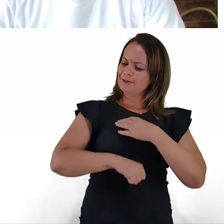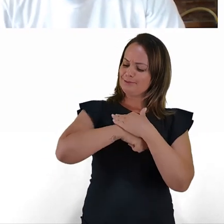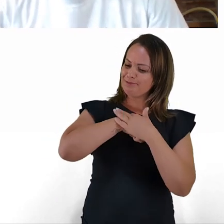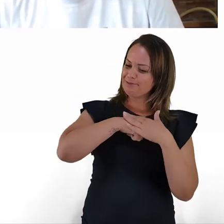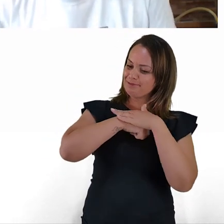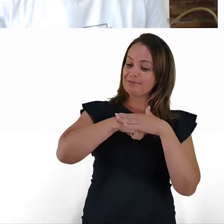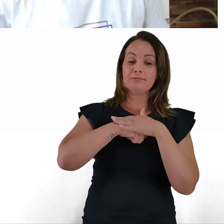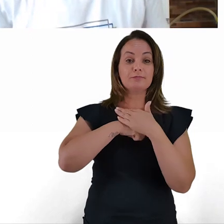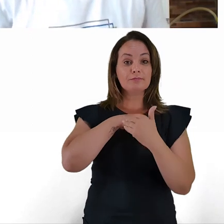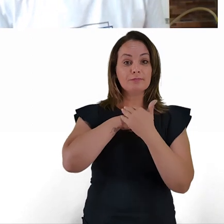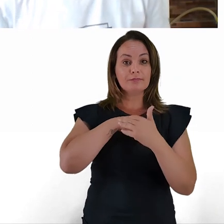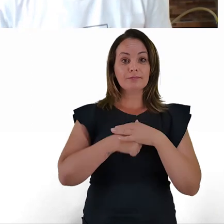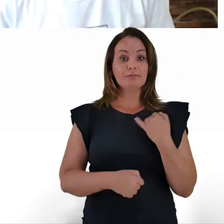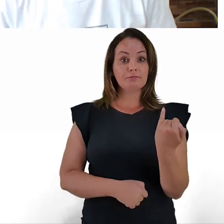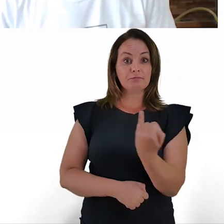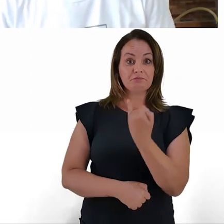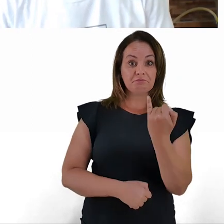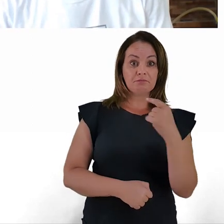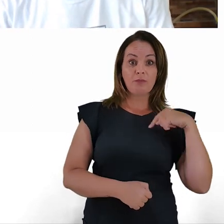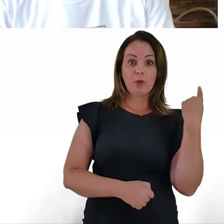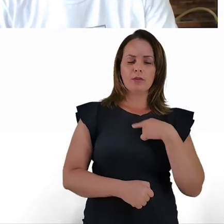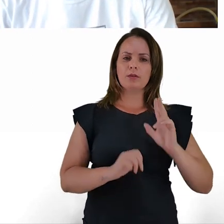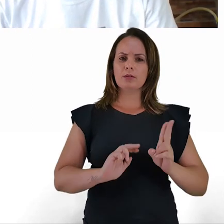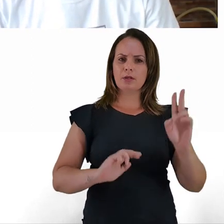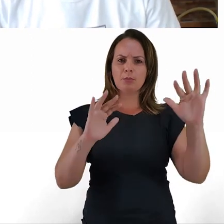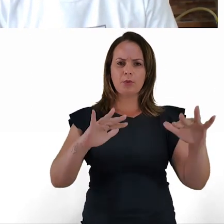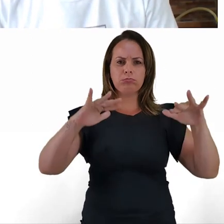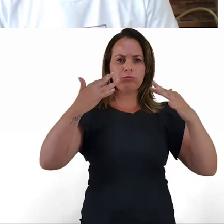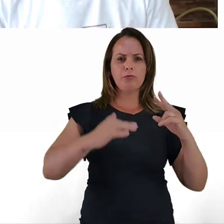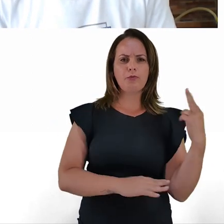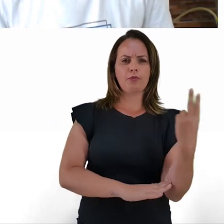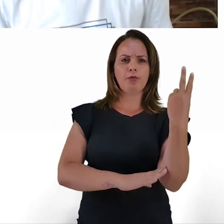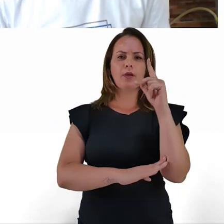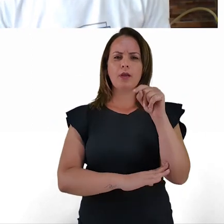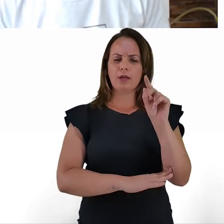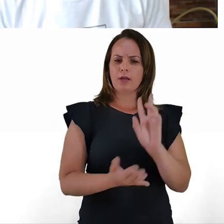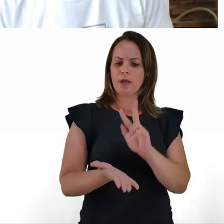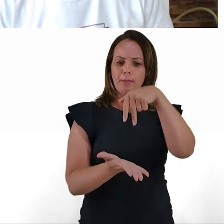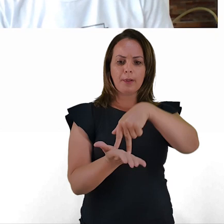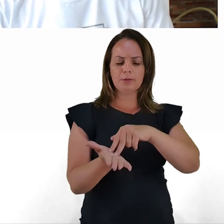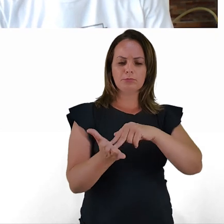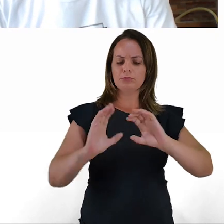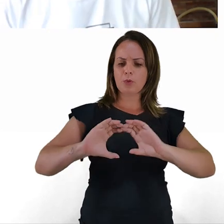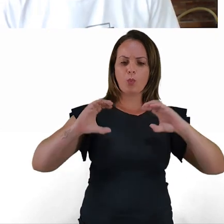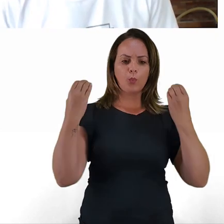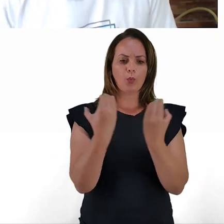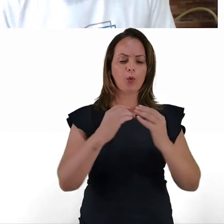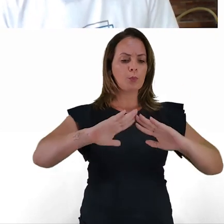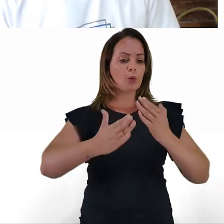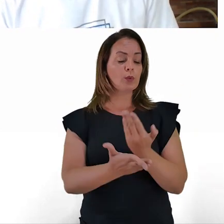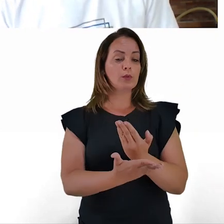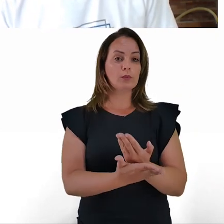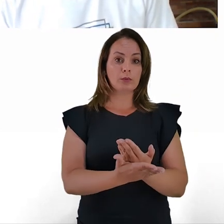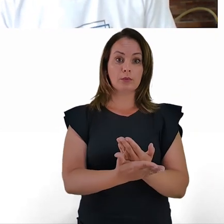coisa que é muito importante, que a gente dá sempre muita atenção, valoriza muito, é a participação de toda a comunidade escolar, né? Que